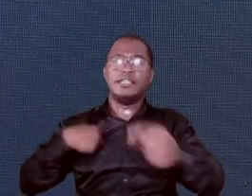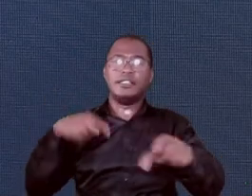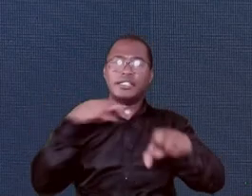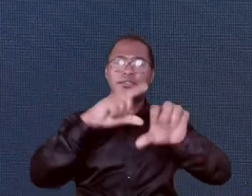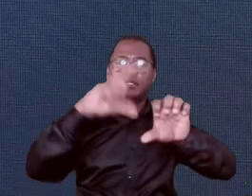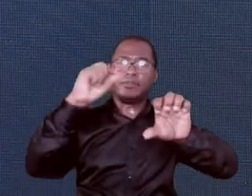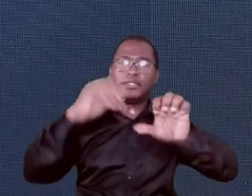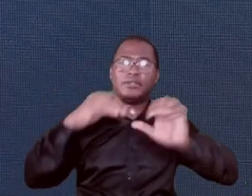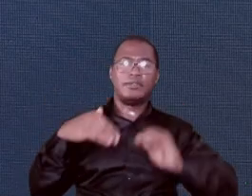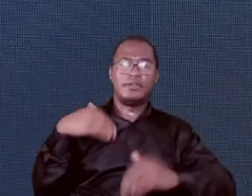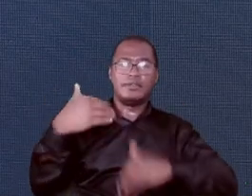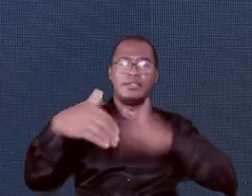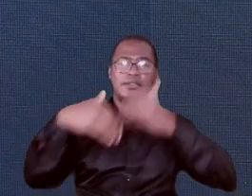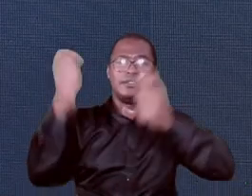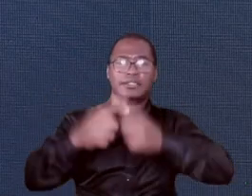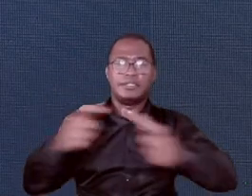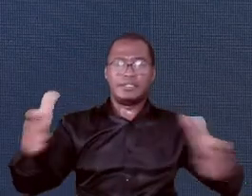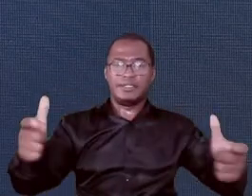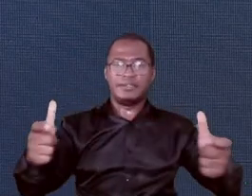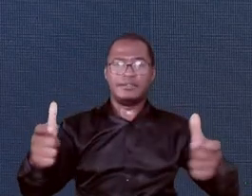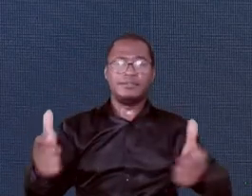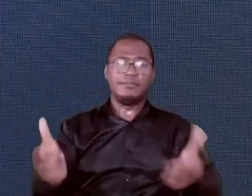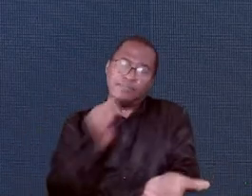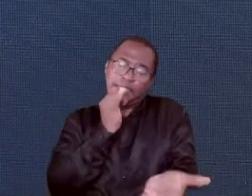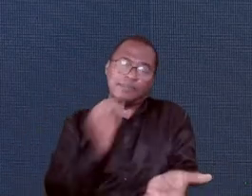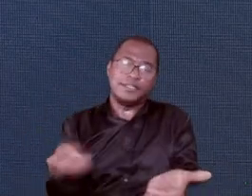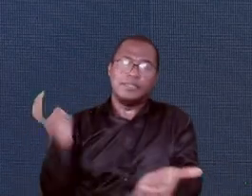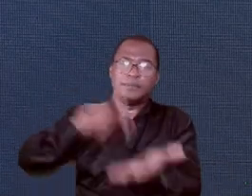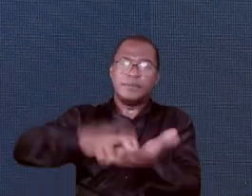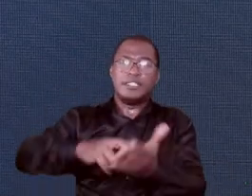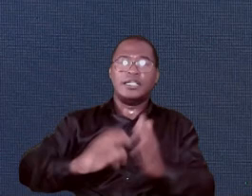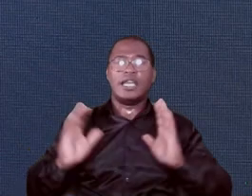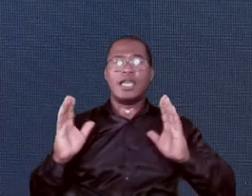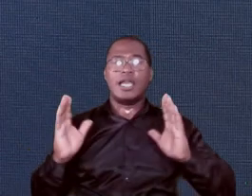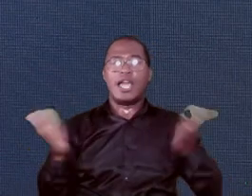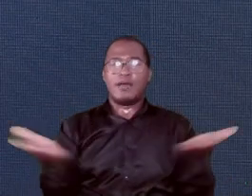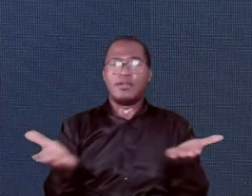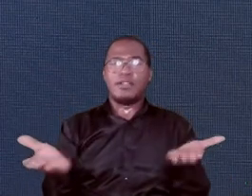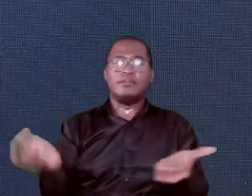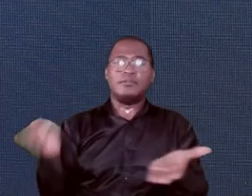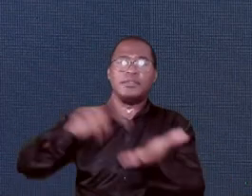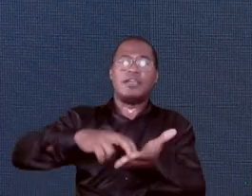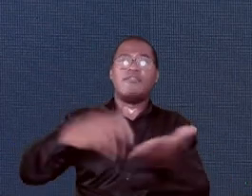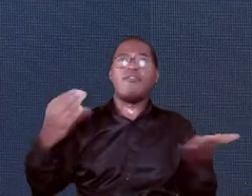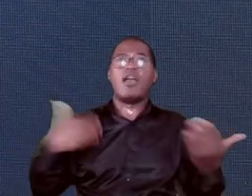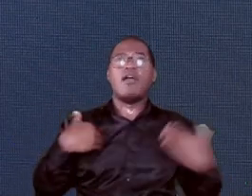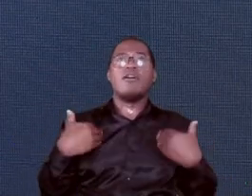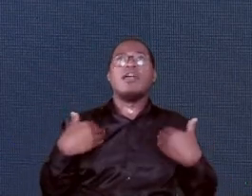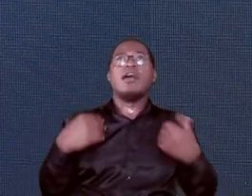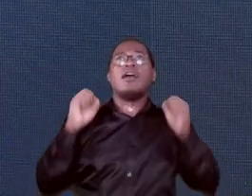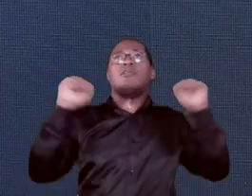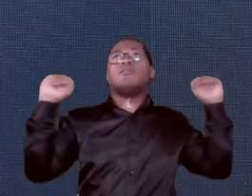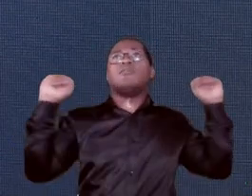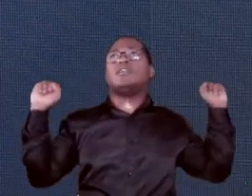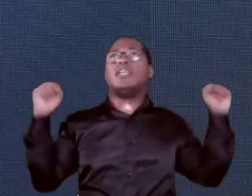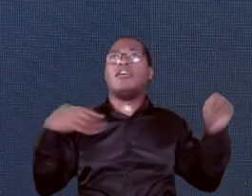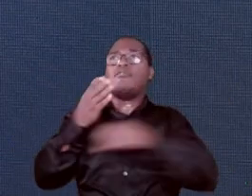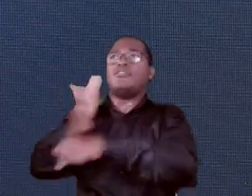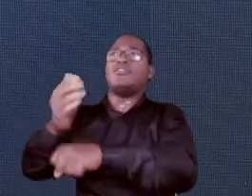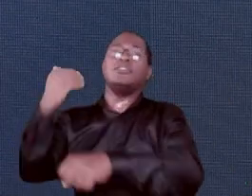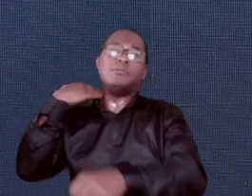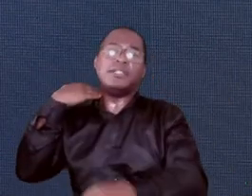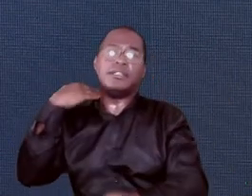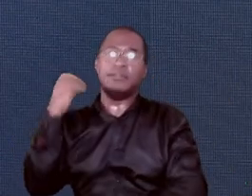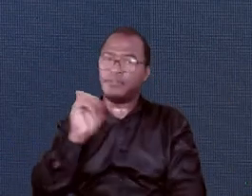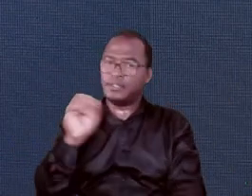brinca que ninguém acorda de manhã o empreendedor falou assim Opa hoje eu vou fazer aqui um fluxo de caixa Opa Que legal eu vou no banco tomar um empréstimo Isso é uma